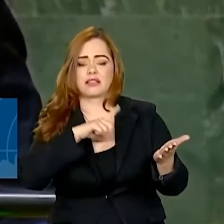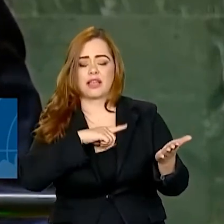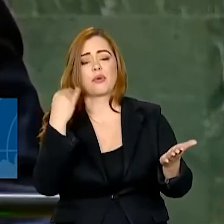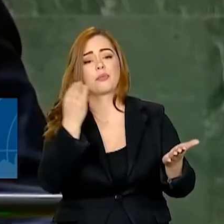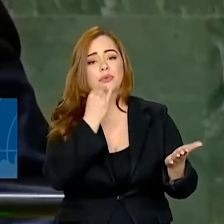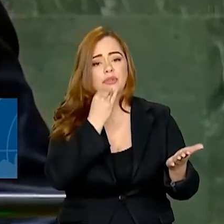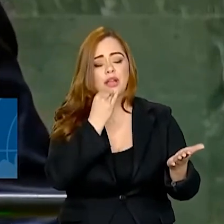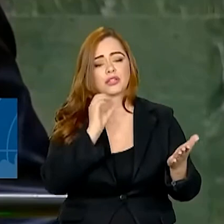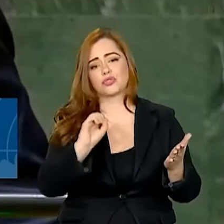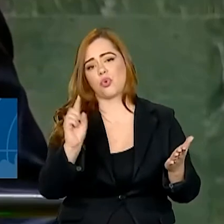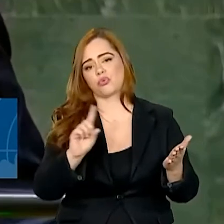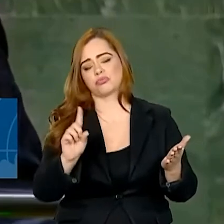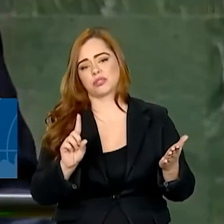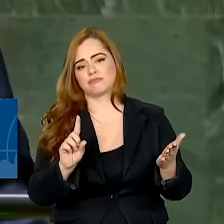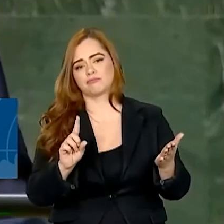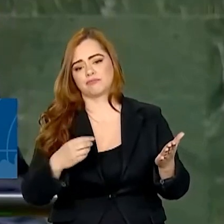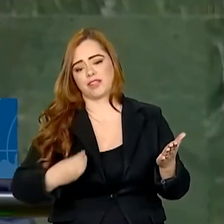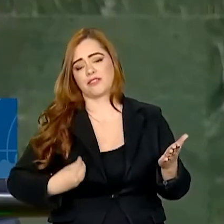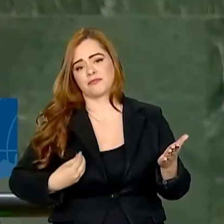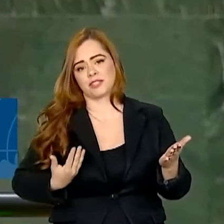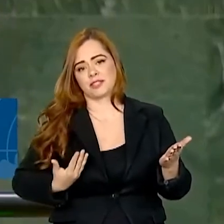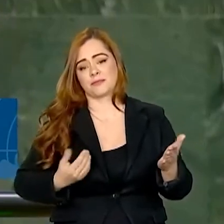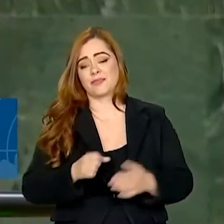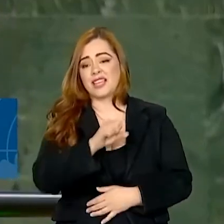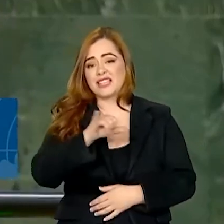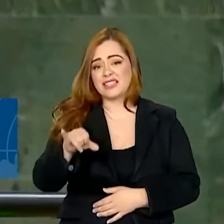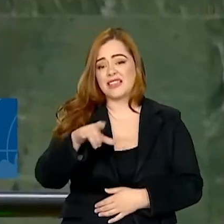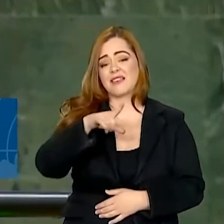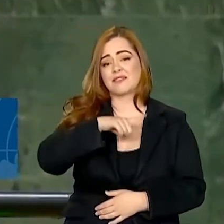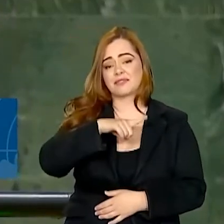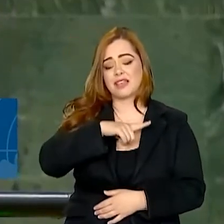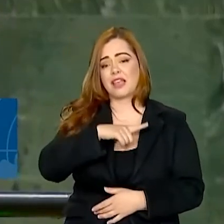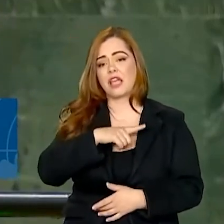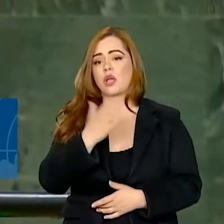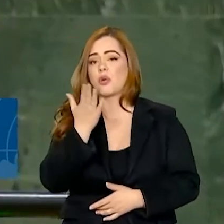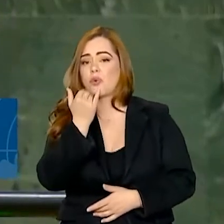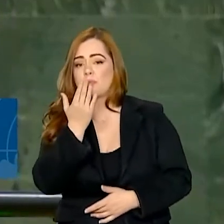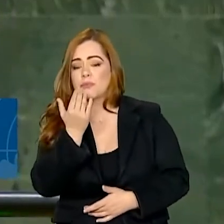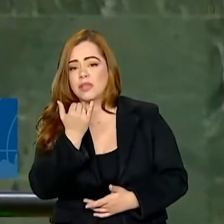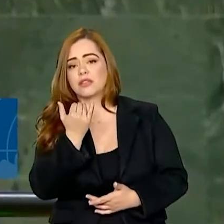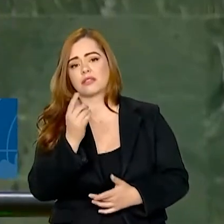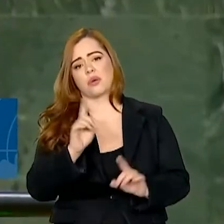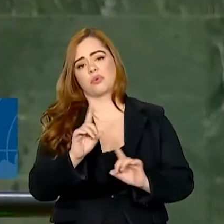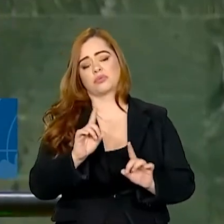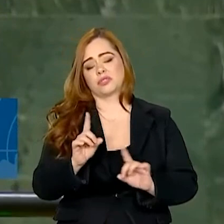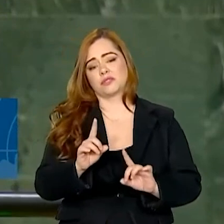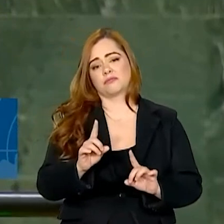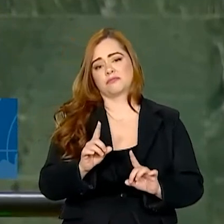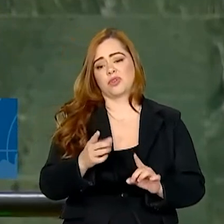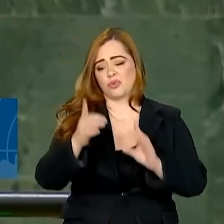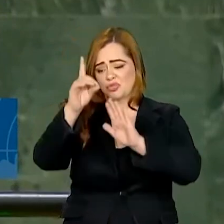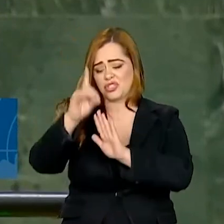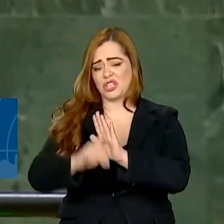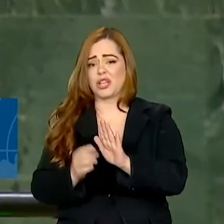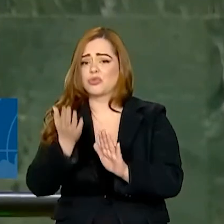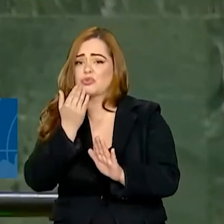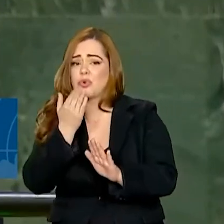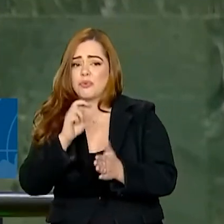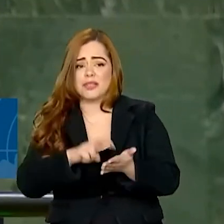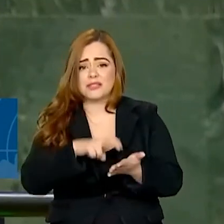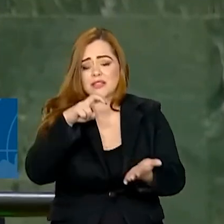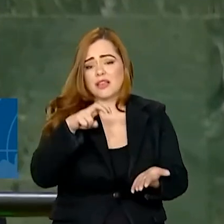oportunidades ao longo da vida. Se irá fazer todas as refeições ou se terá negado o direito de tomar café de